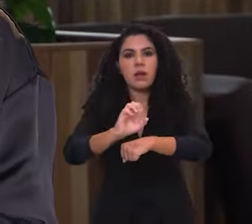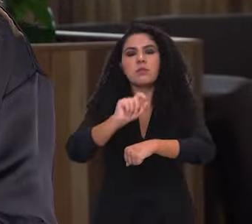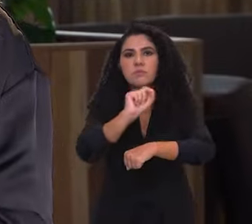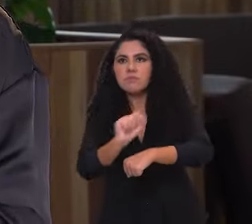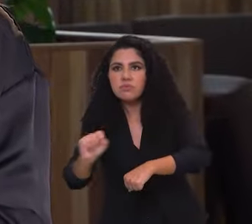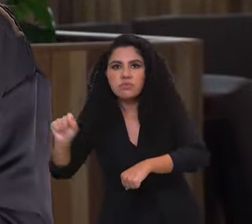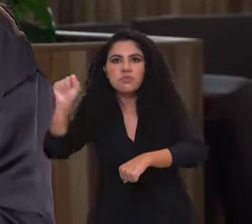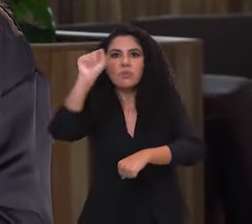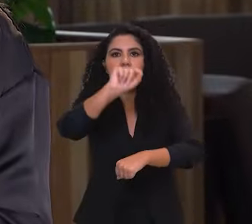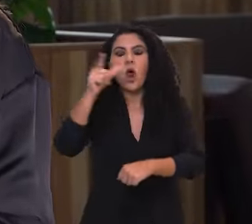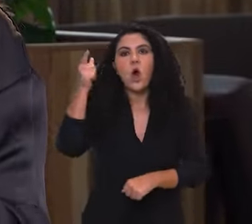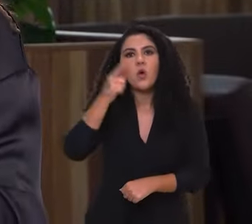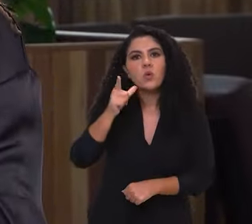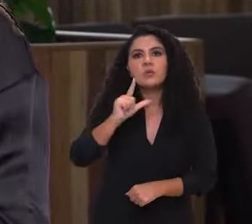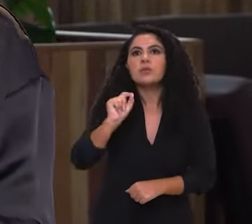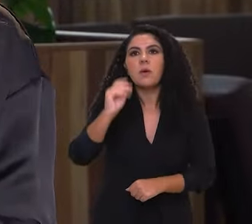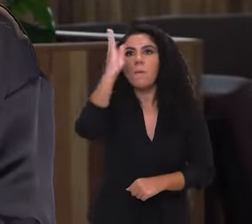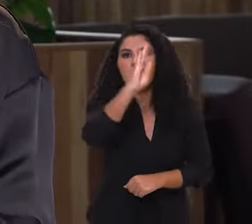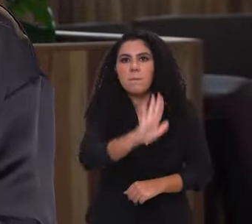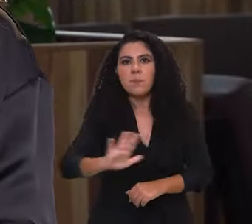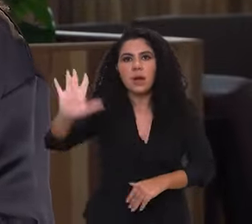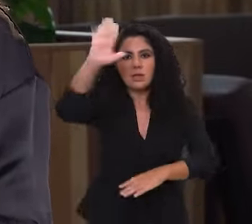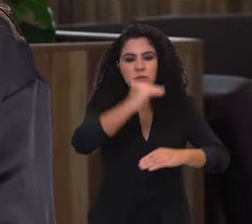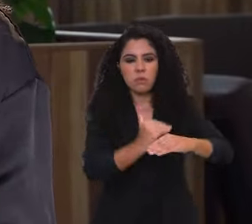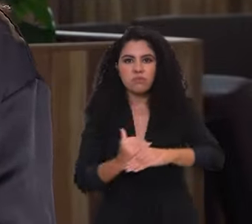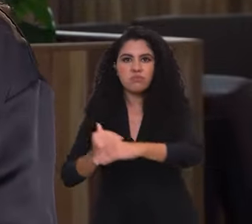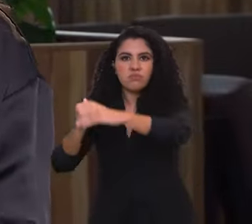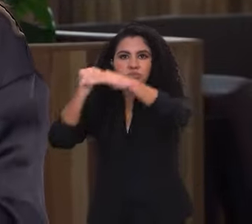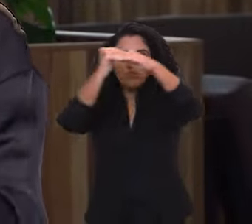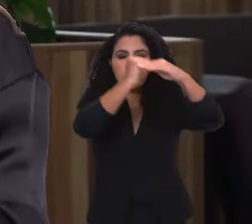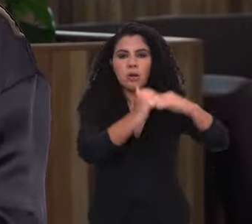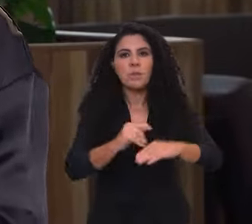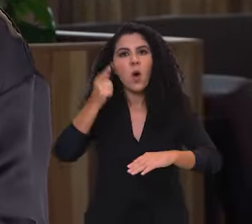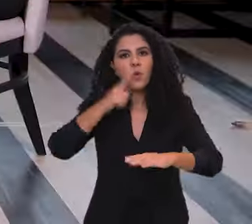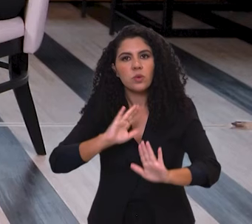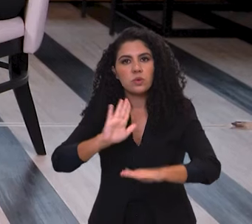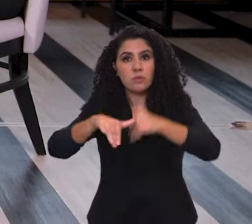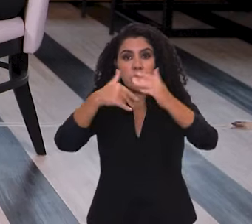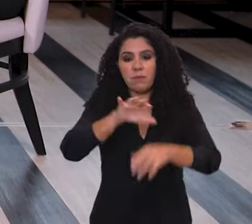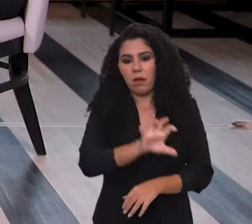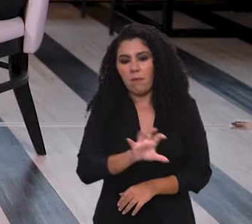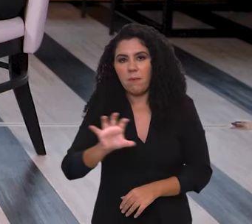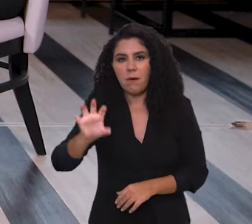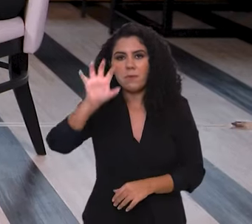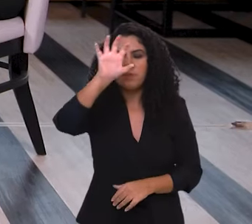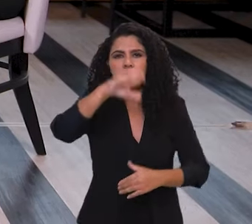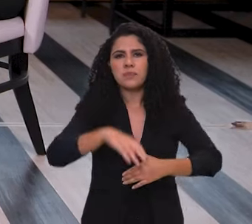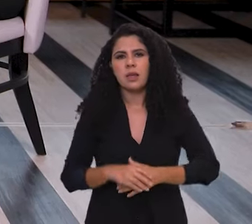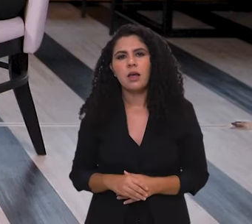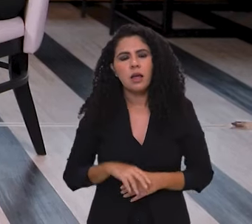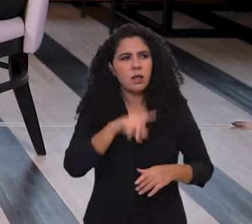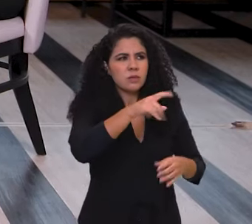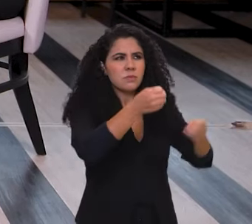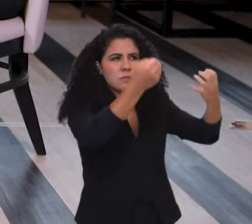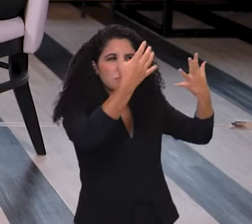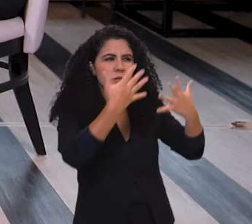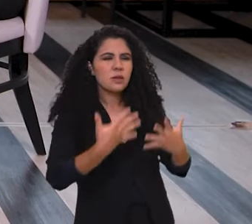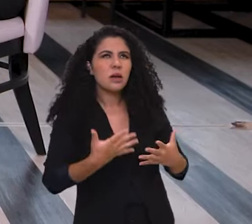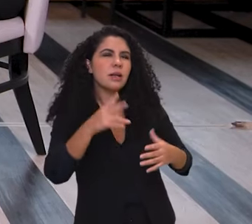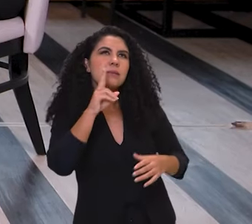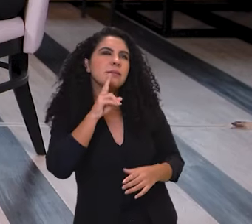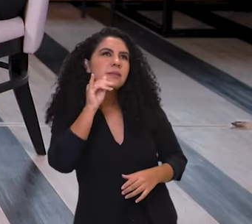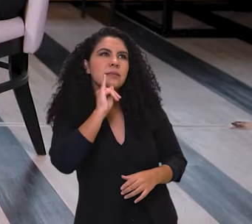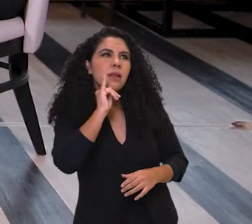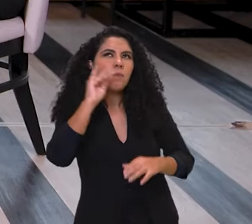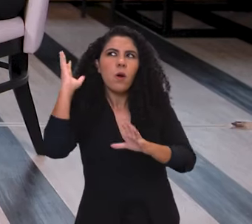gente tem para ter um Brasil mais coeso em termos de desenvolvimento regional. A gente pode fazer uma analogia assim como